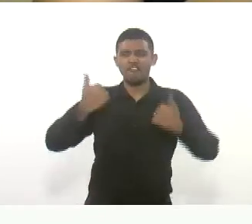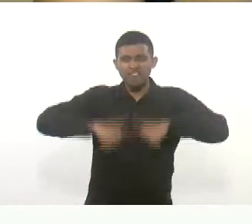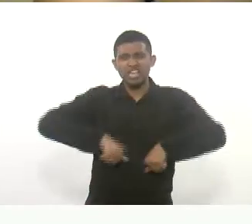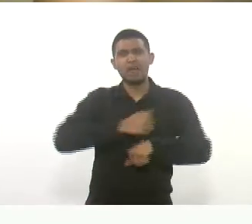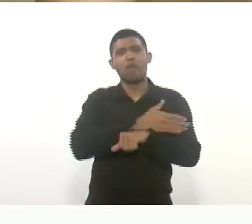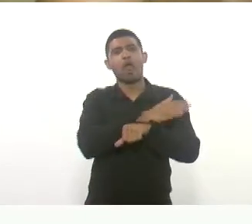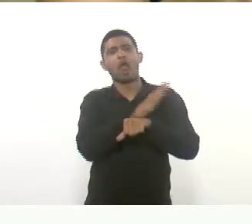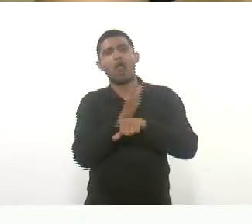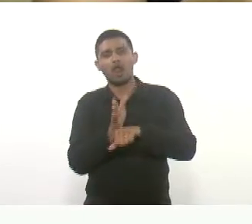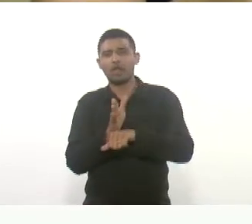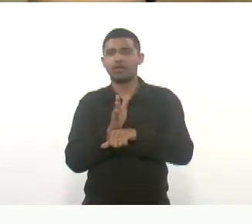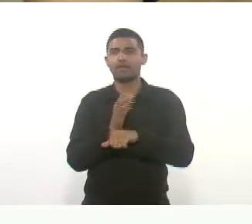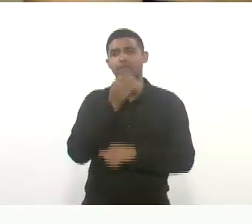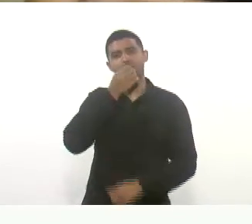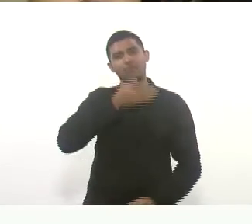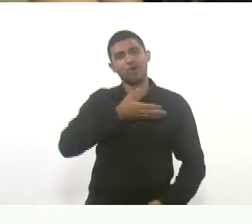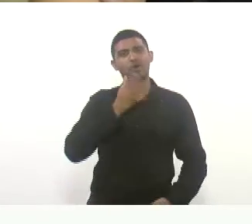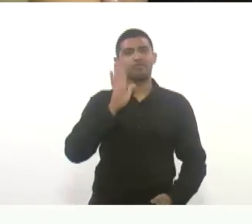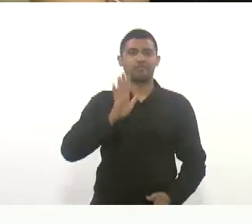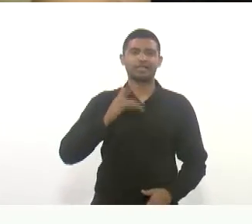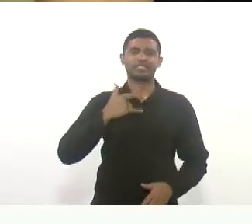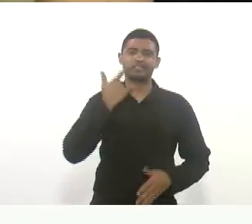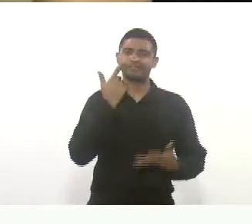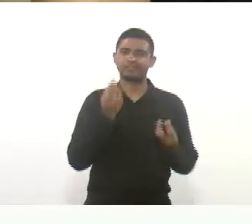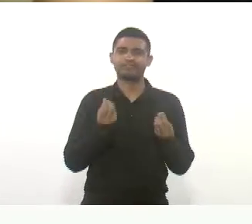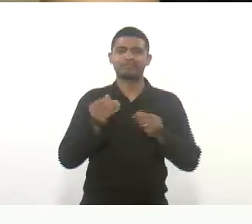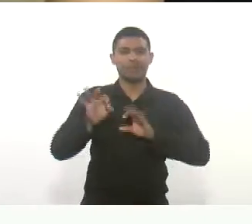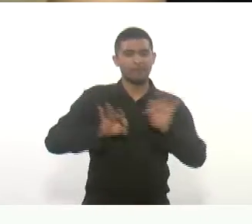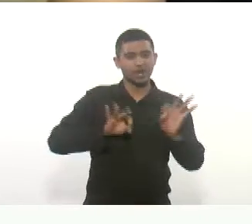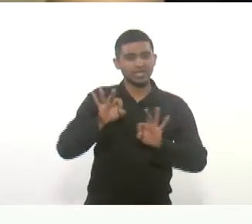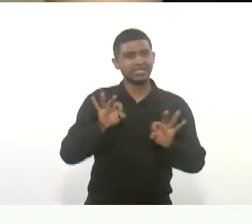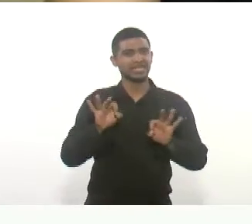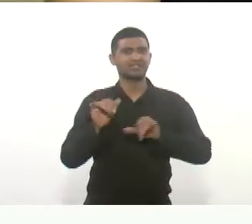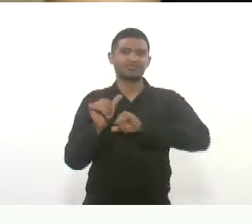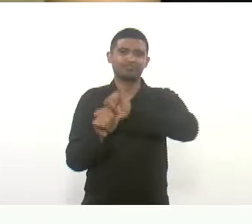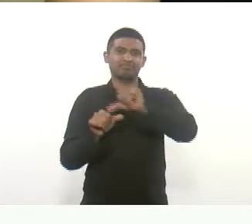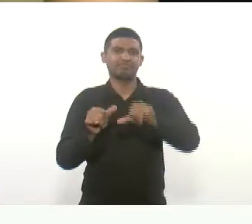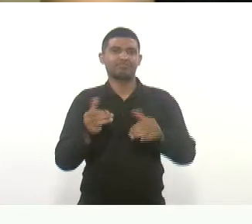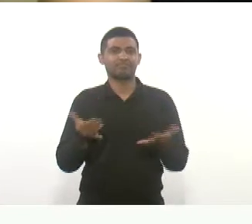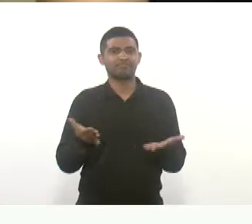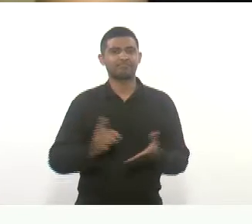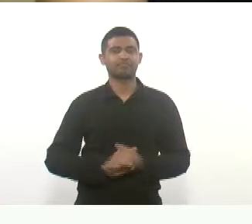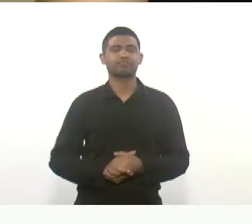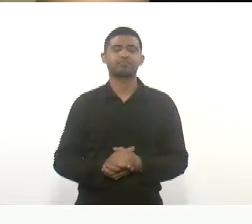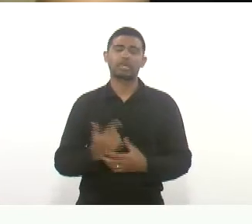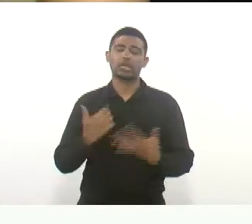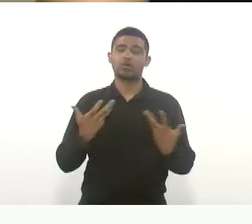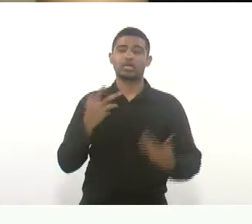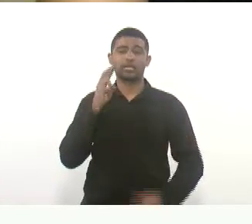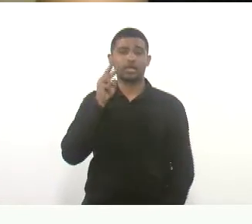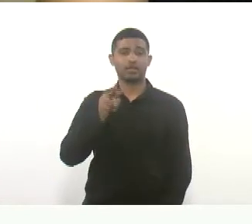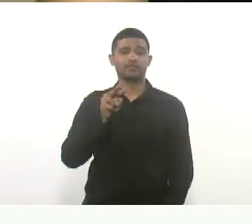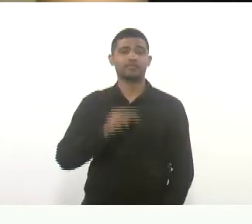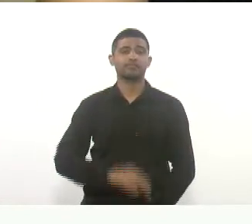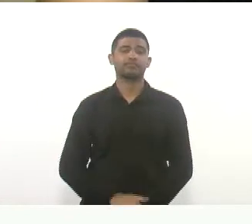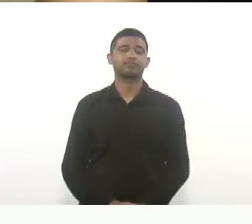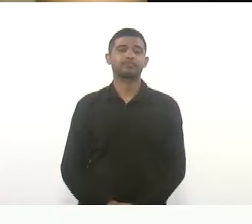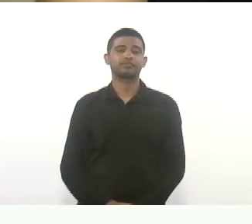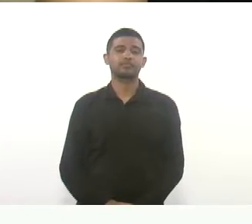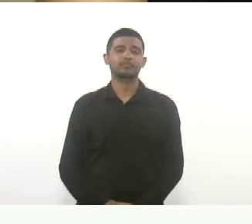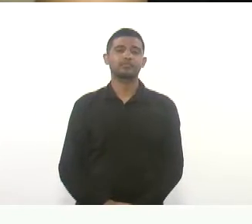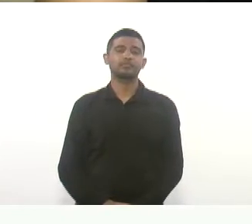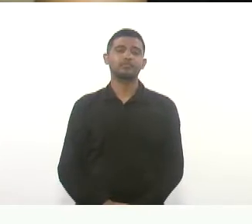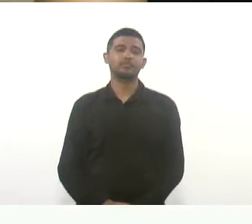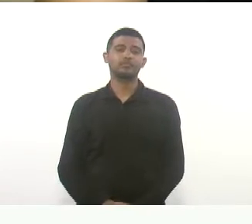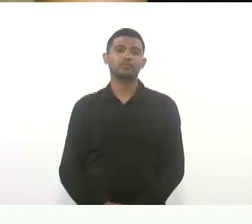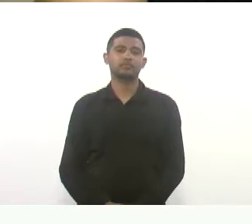que é algo bom, mas isso é um processo de transição. Então, eu adoraria ver como seria a